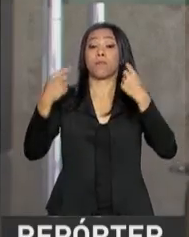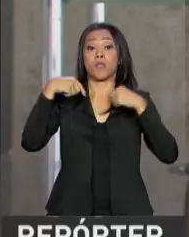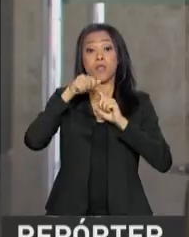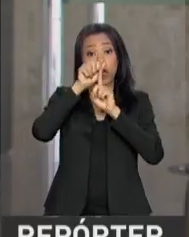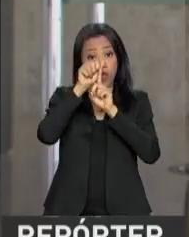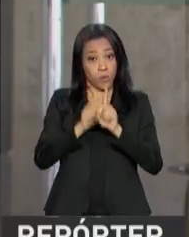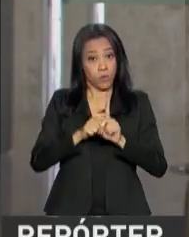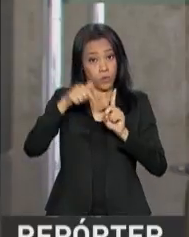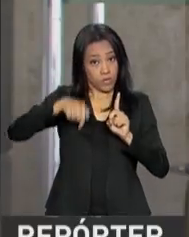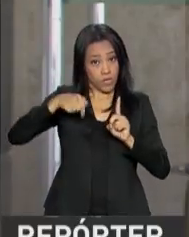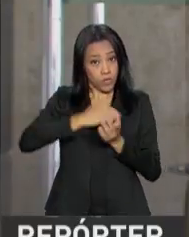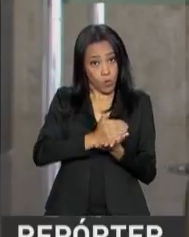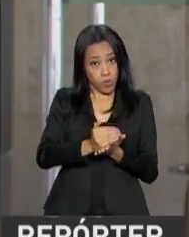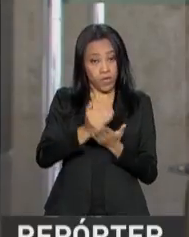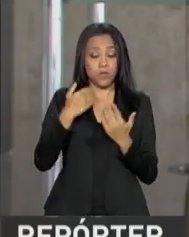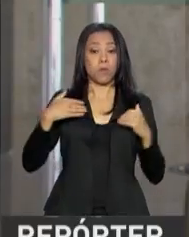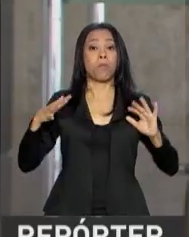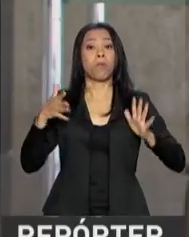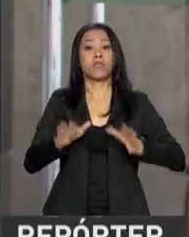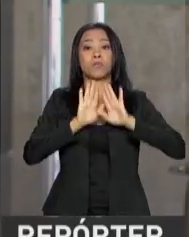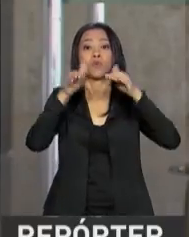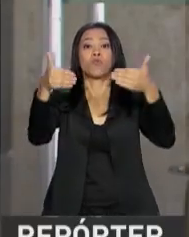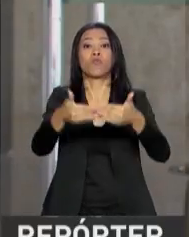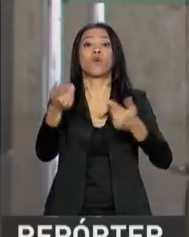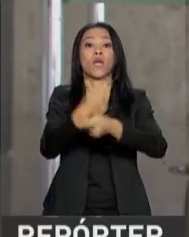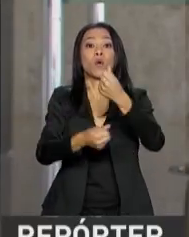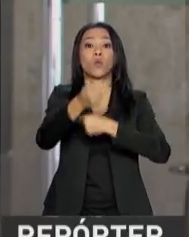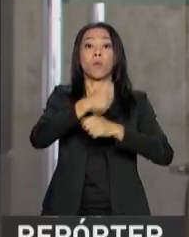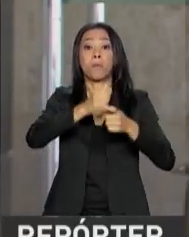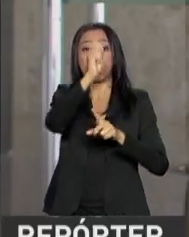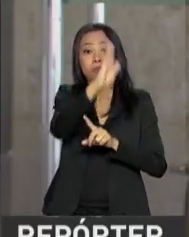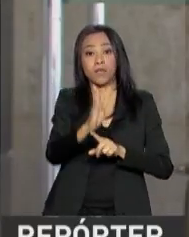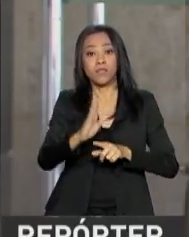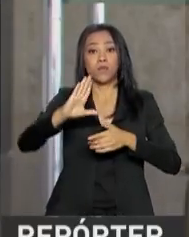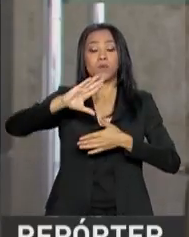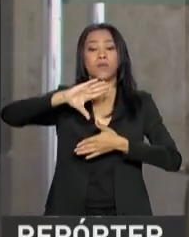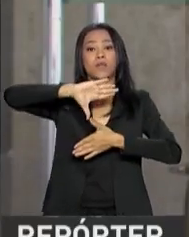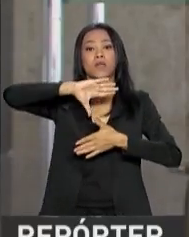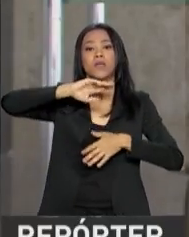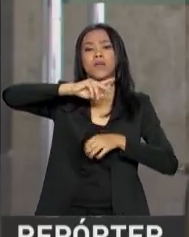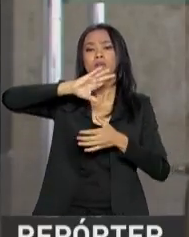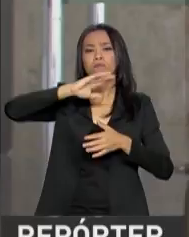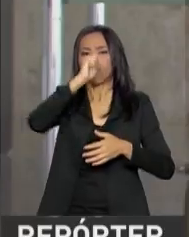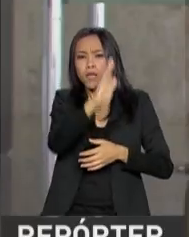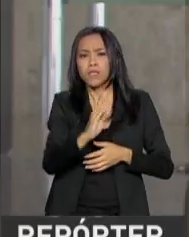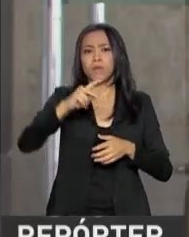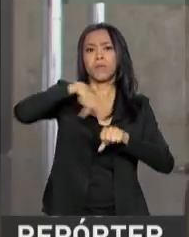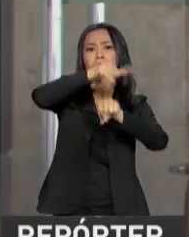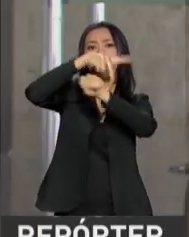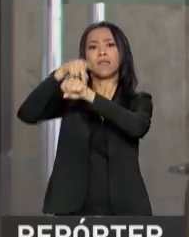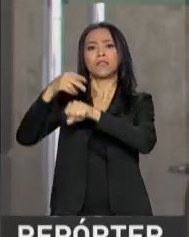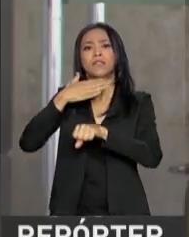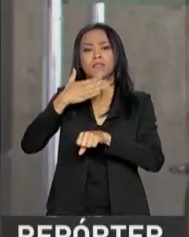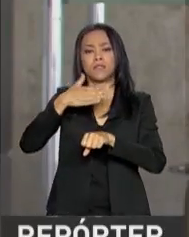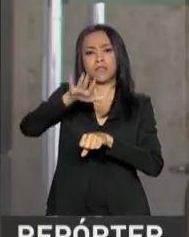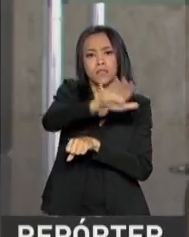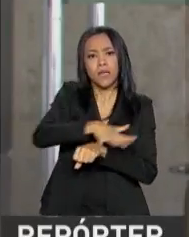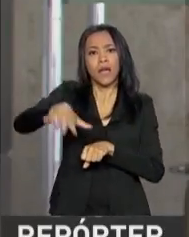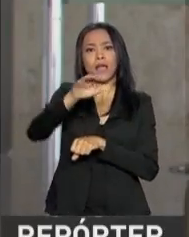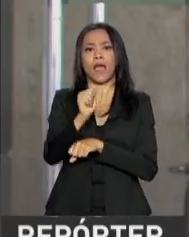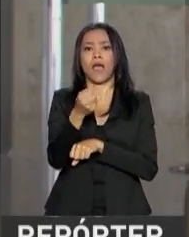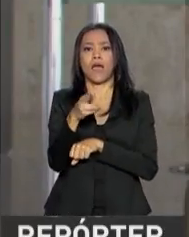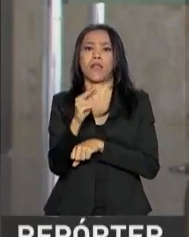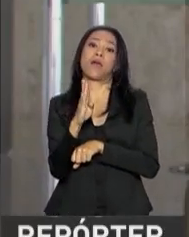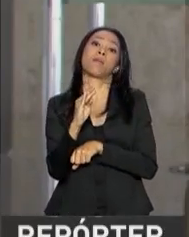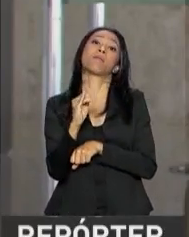michel temer participou do fórum econômico brasil países árabes em são paulo com o objetivo de ampliar ainda mais a relação entre o brasil